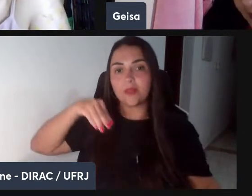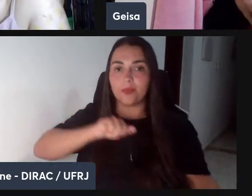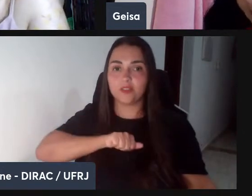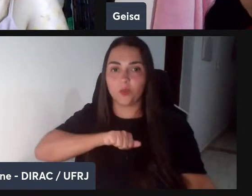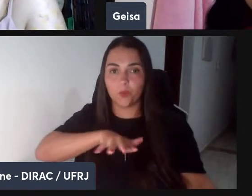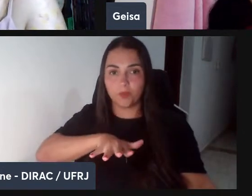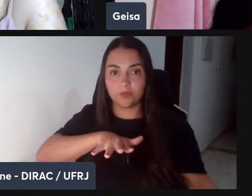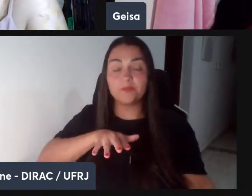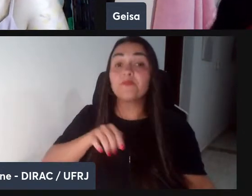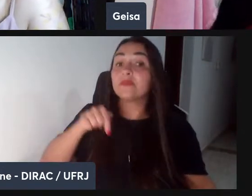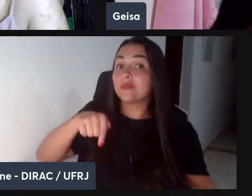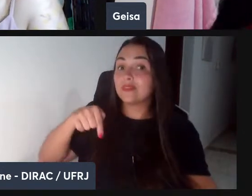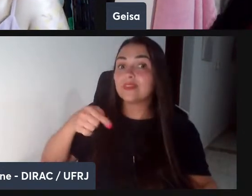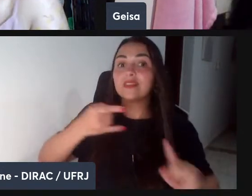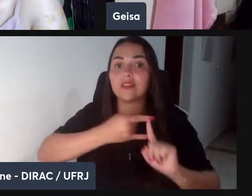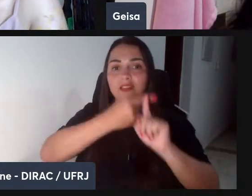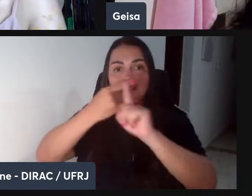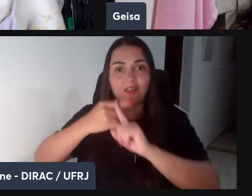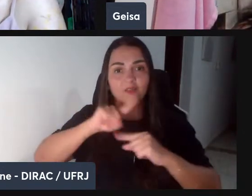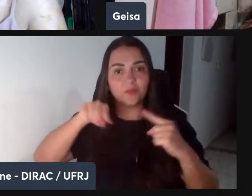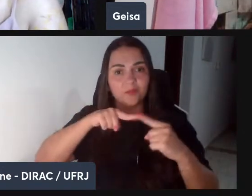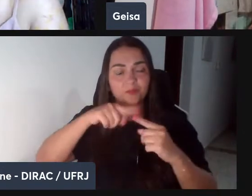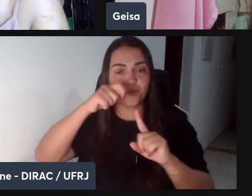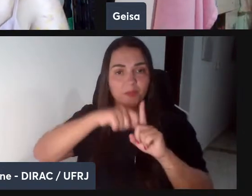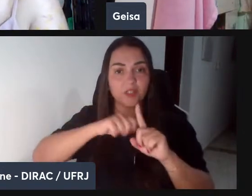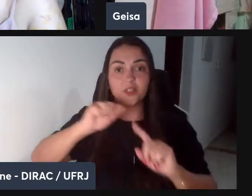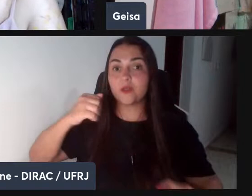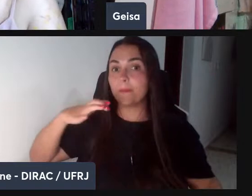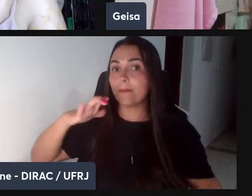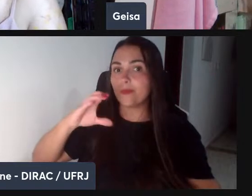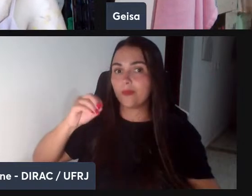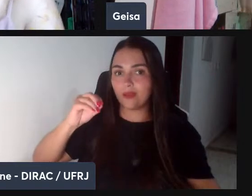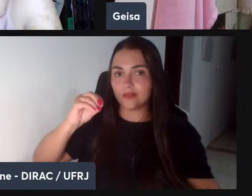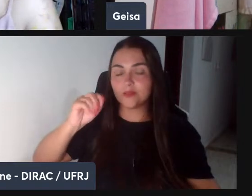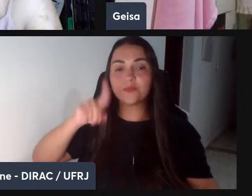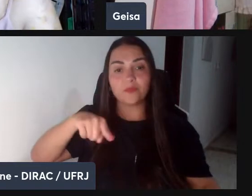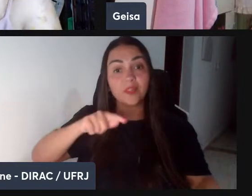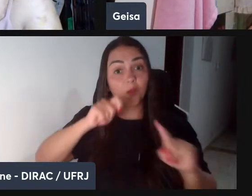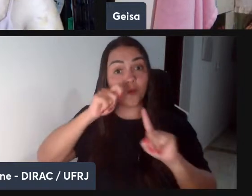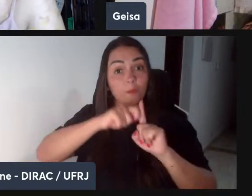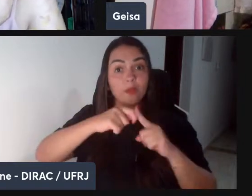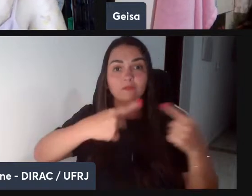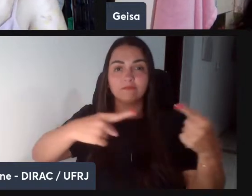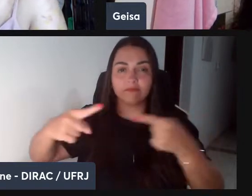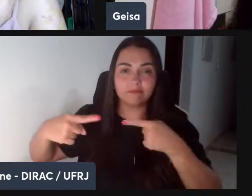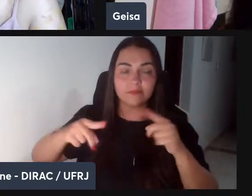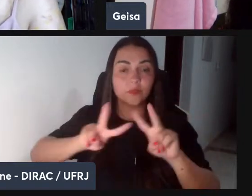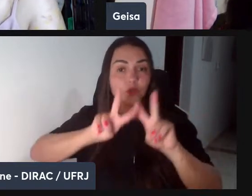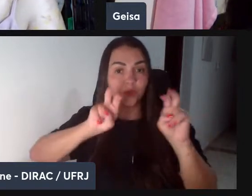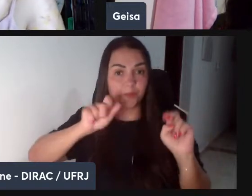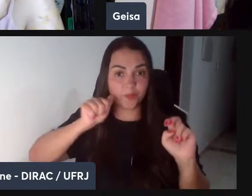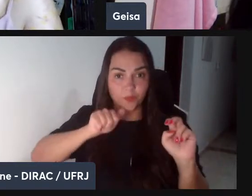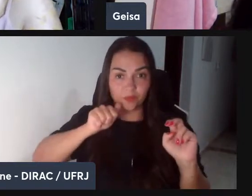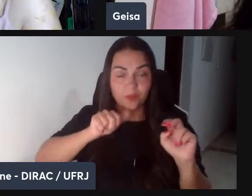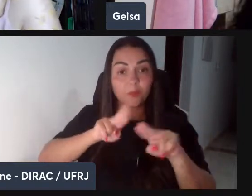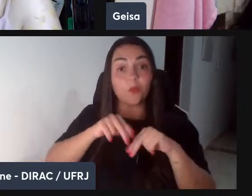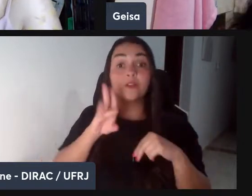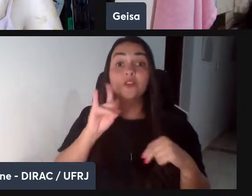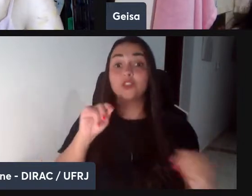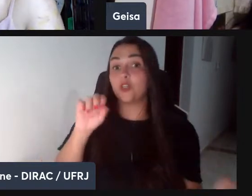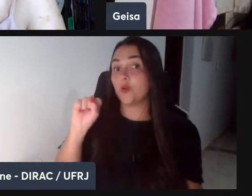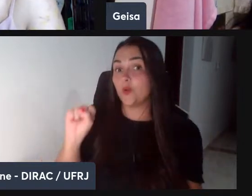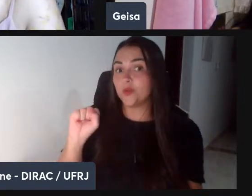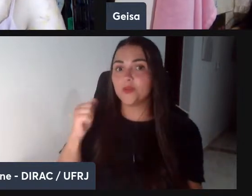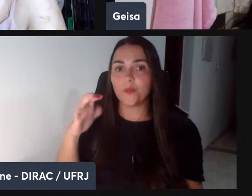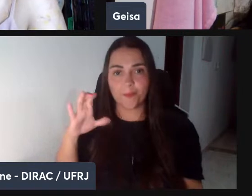foi pensada agora para o mês de março, né? Por ser o mês que a gente discute questões relativas às mulheres, por causa do dia 8 de